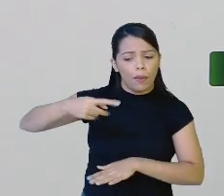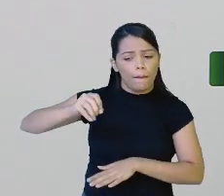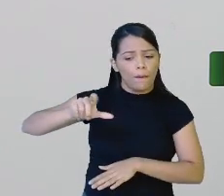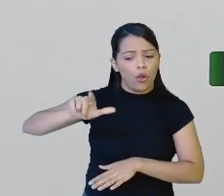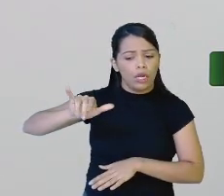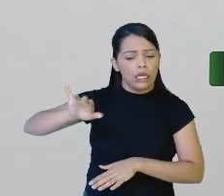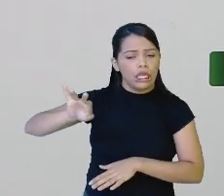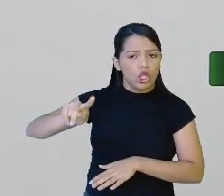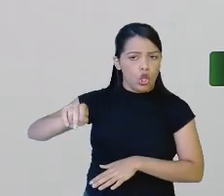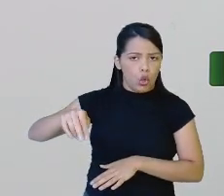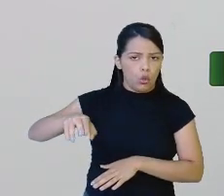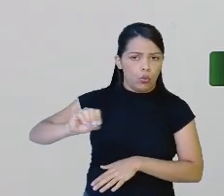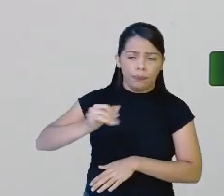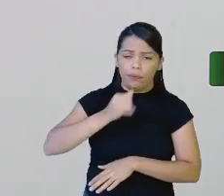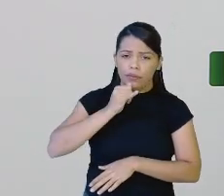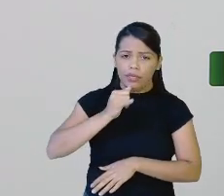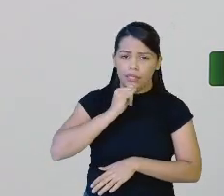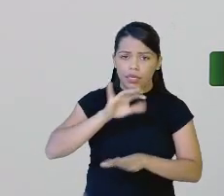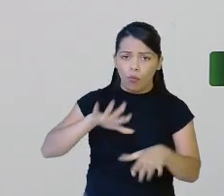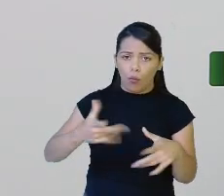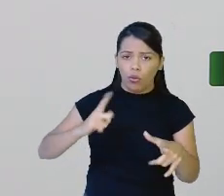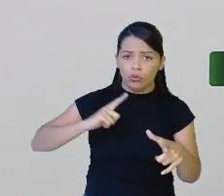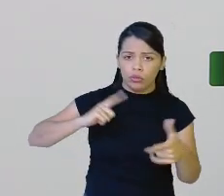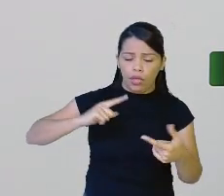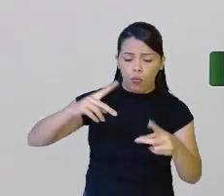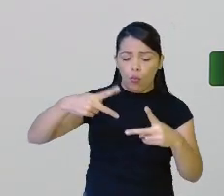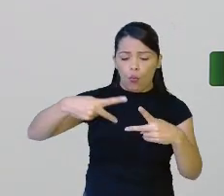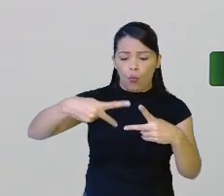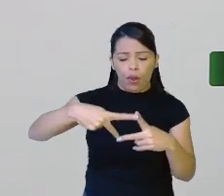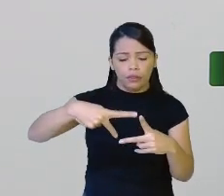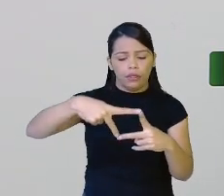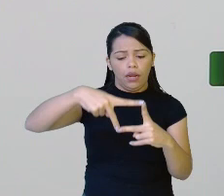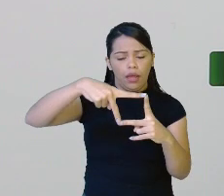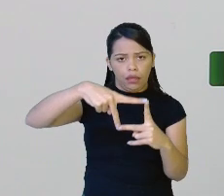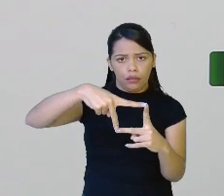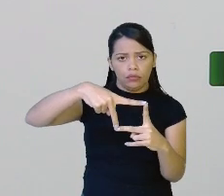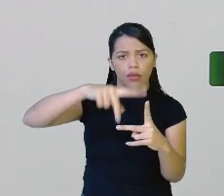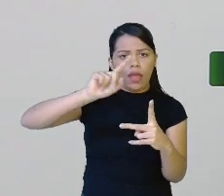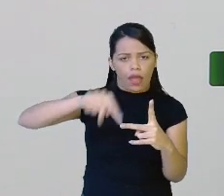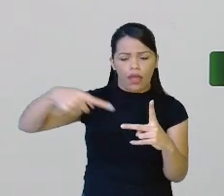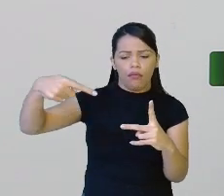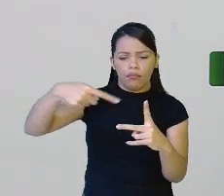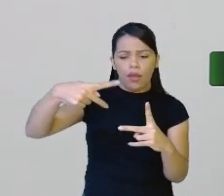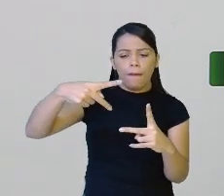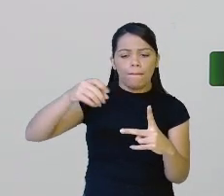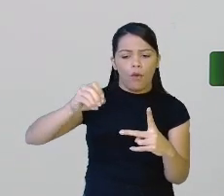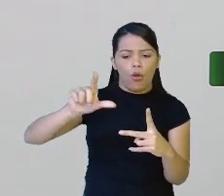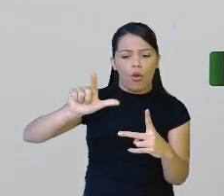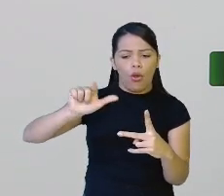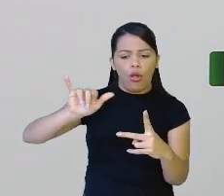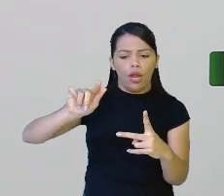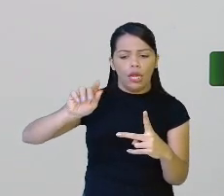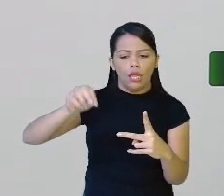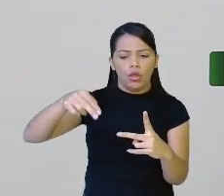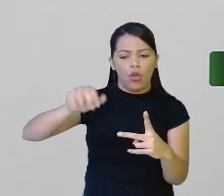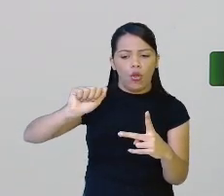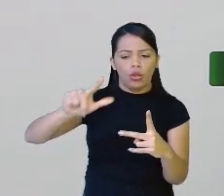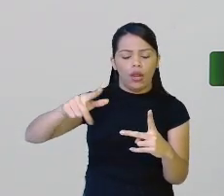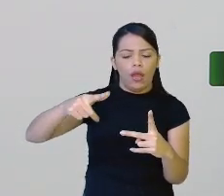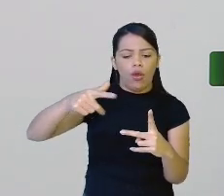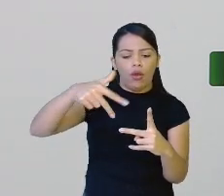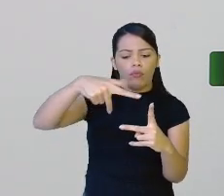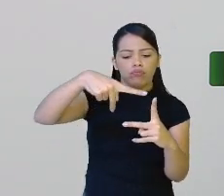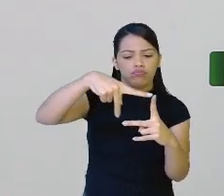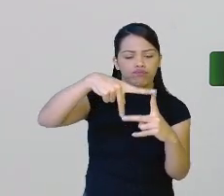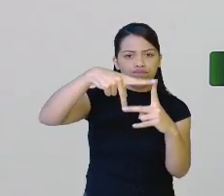Por exemplo, num quadrado, que é uma figura poligonal, todos os lados eles são